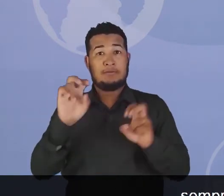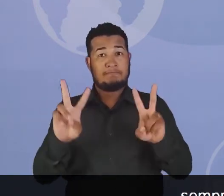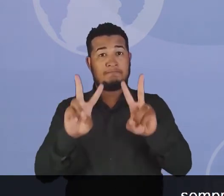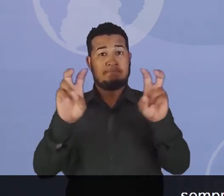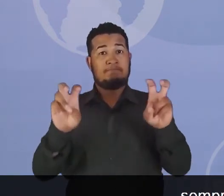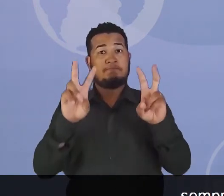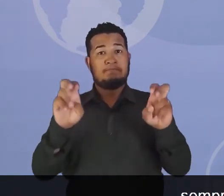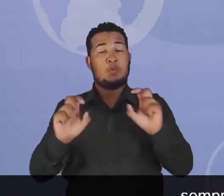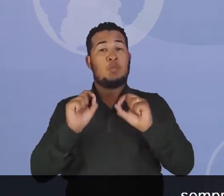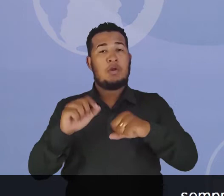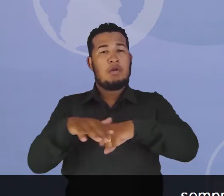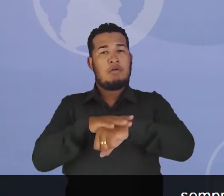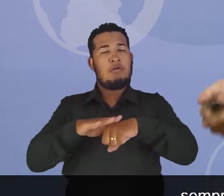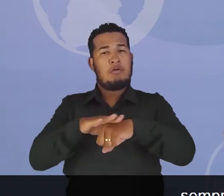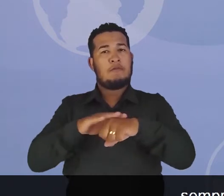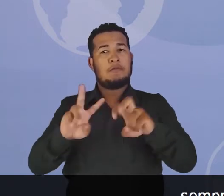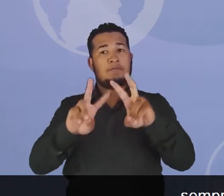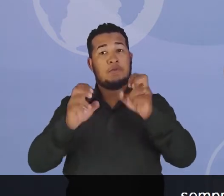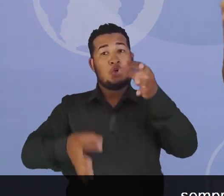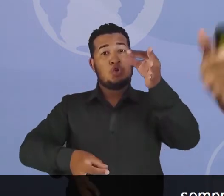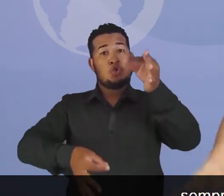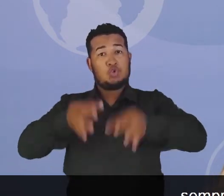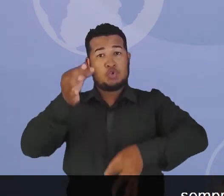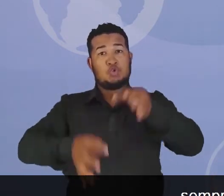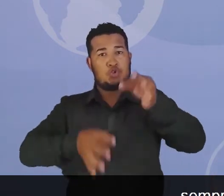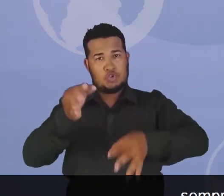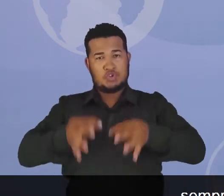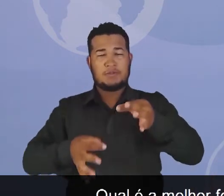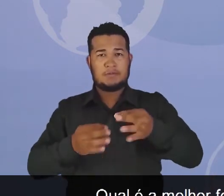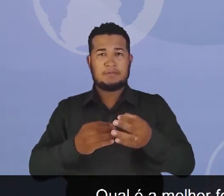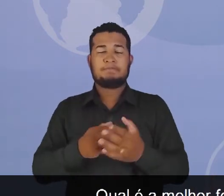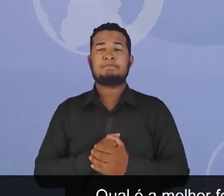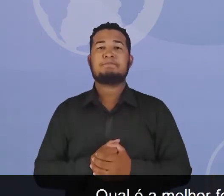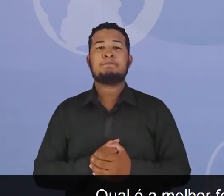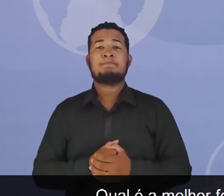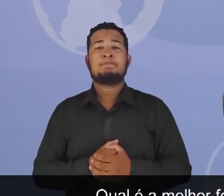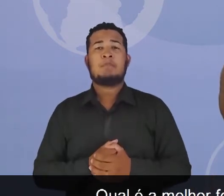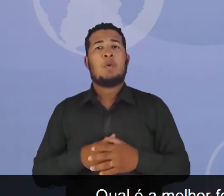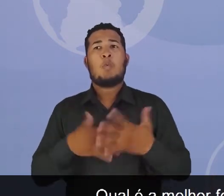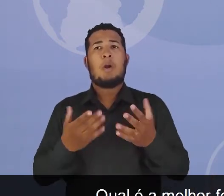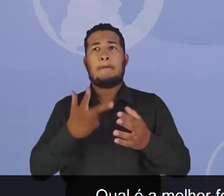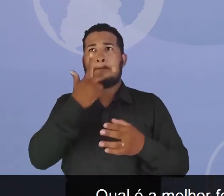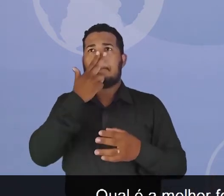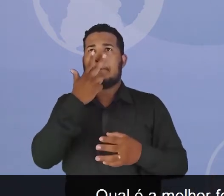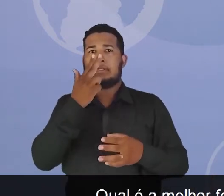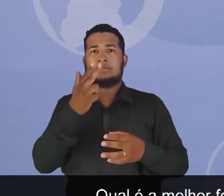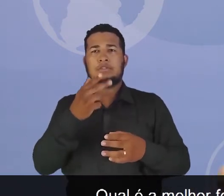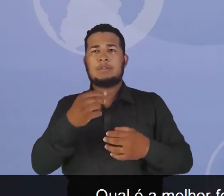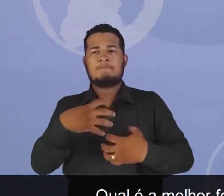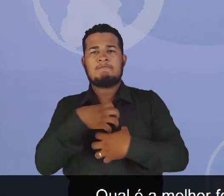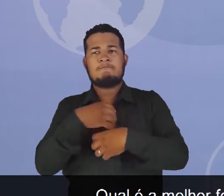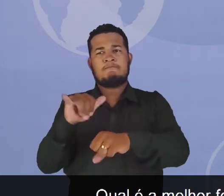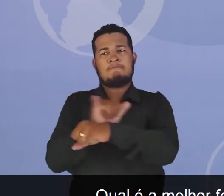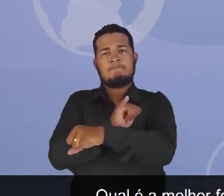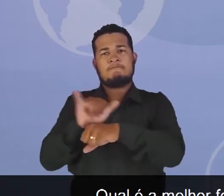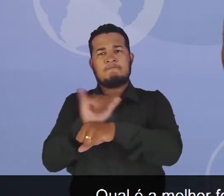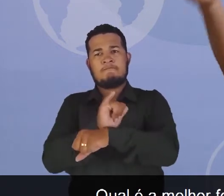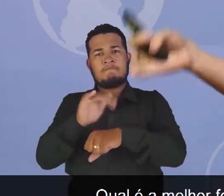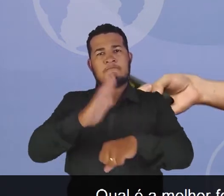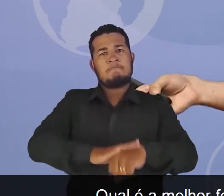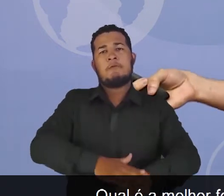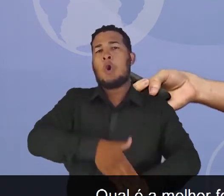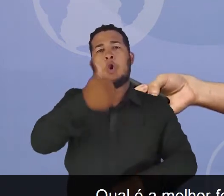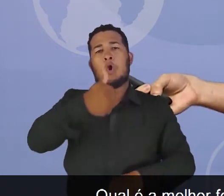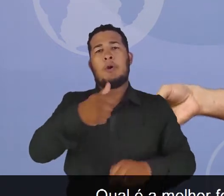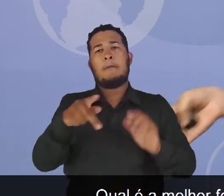a conversa da justiça distributiva. Qual é a melhor forma de